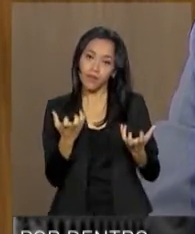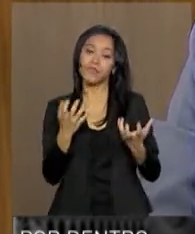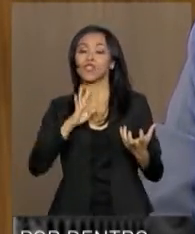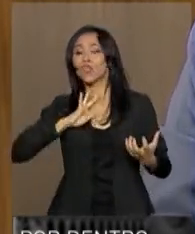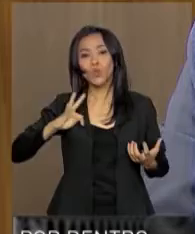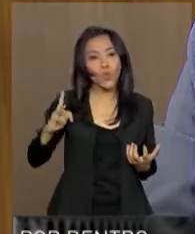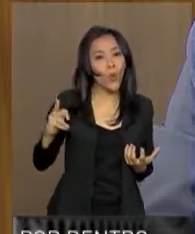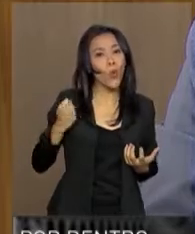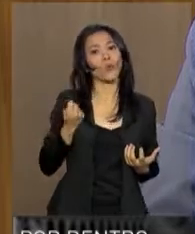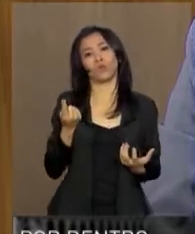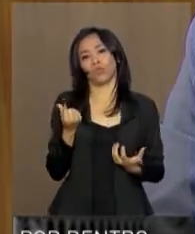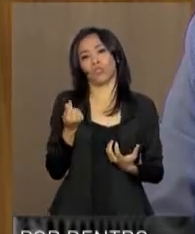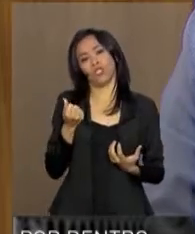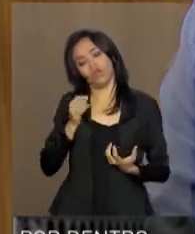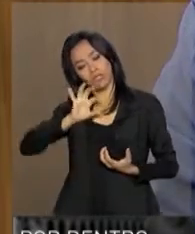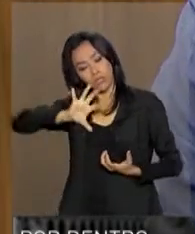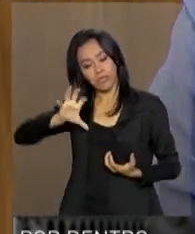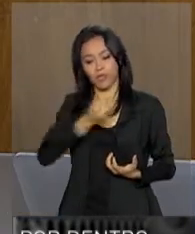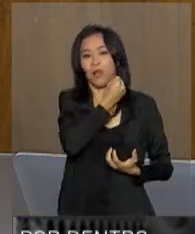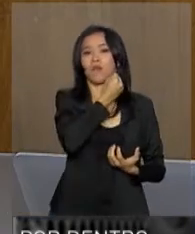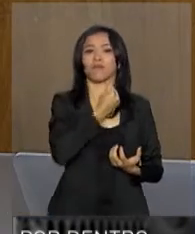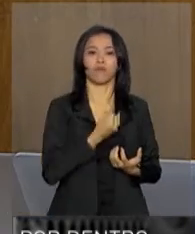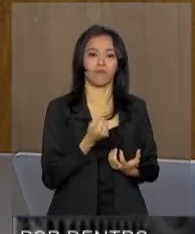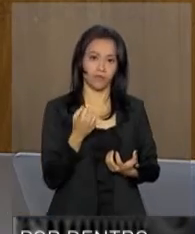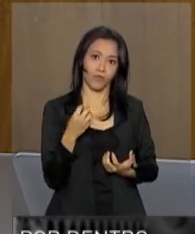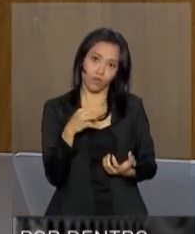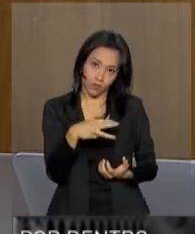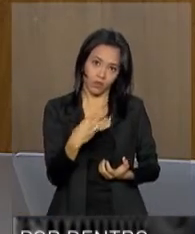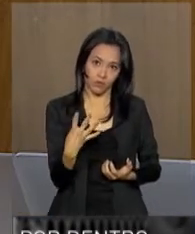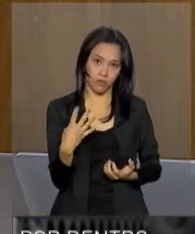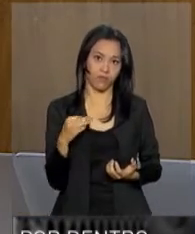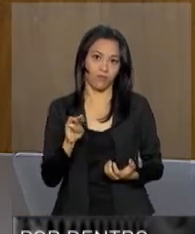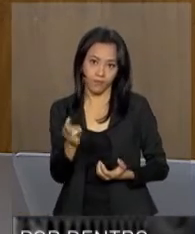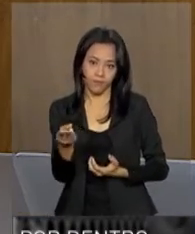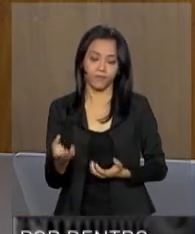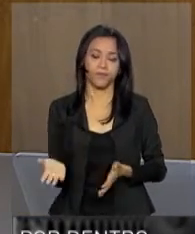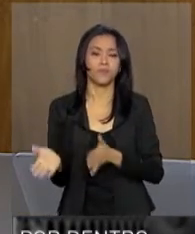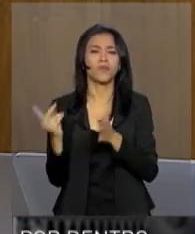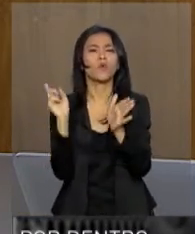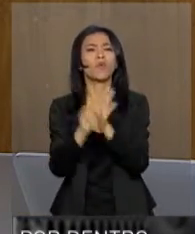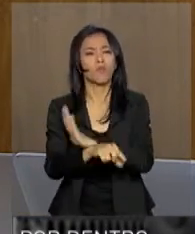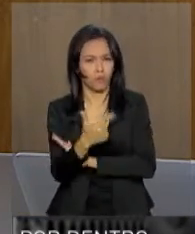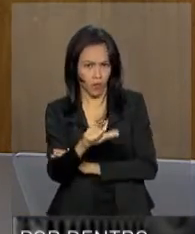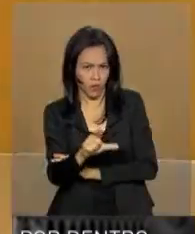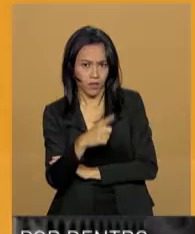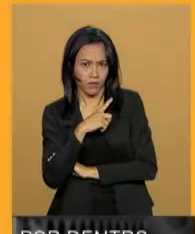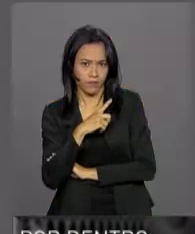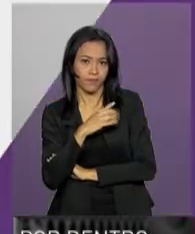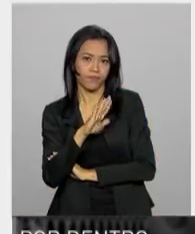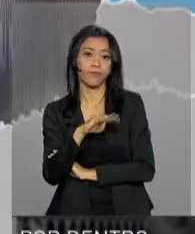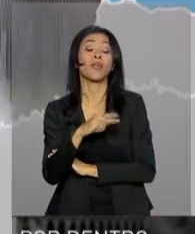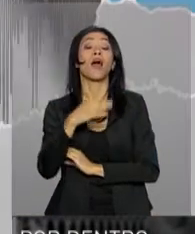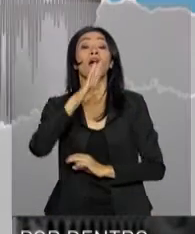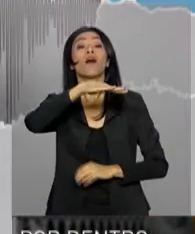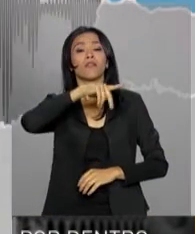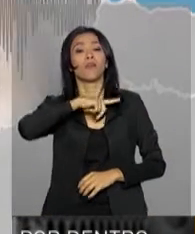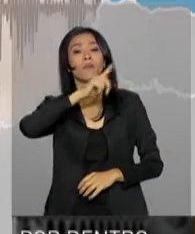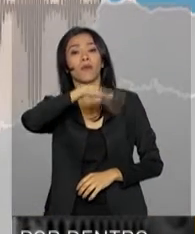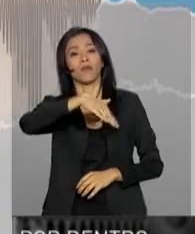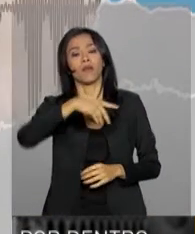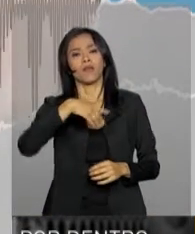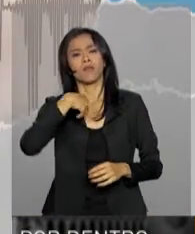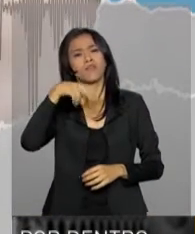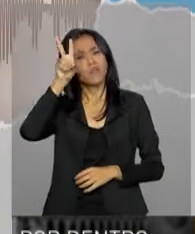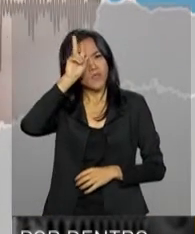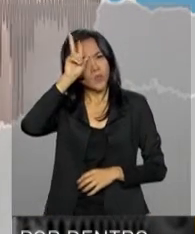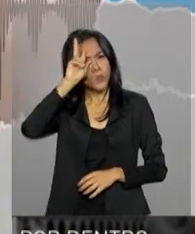valor fosse sacado denise você tem outra pergunta para o ministro é ministra e pergunto também oscila na segunda feira